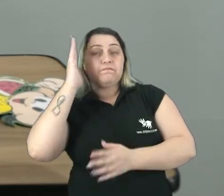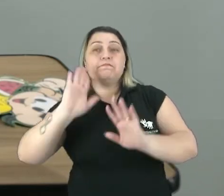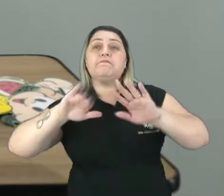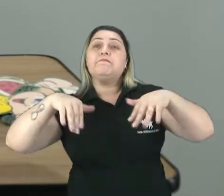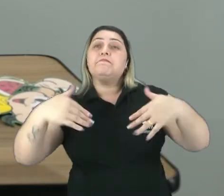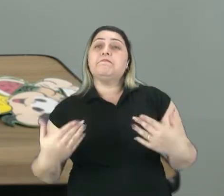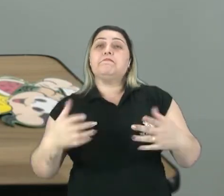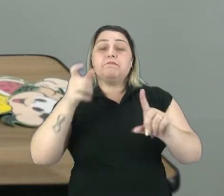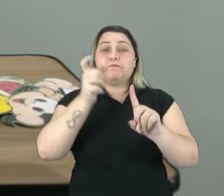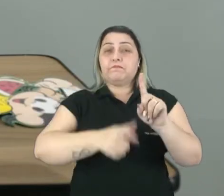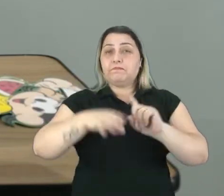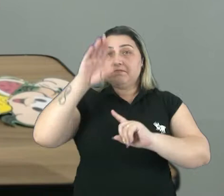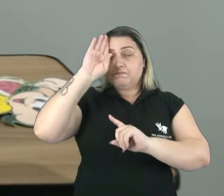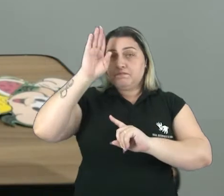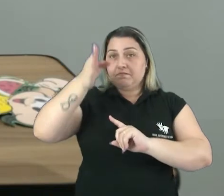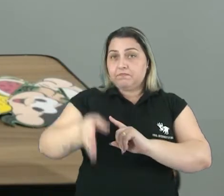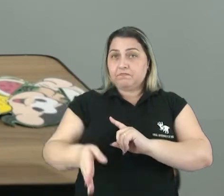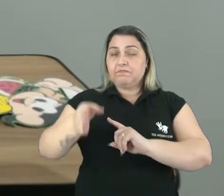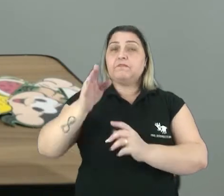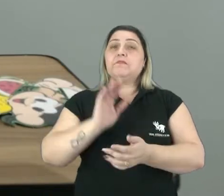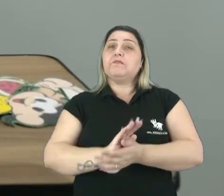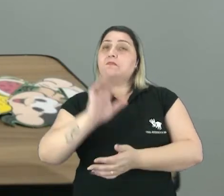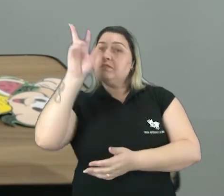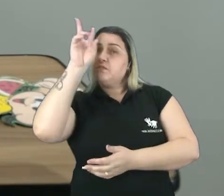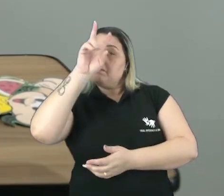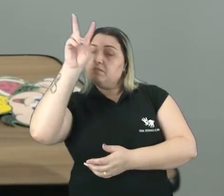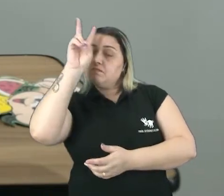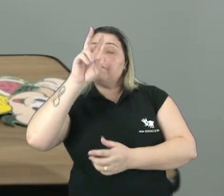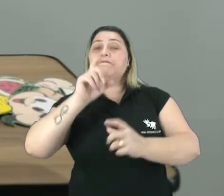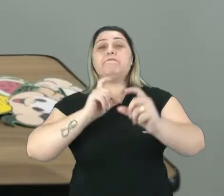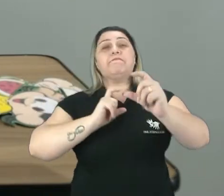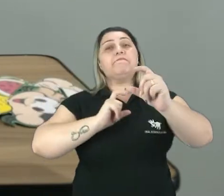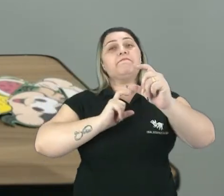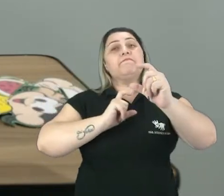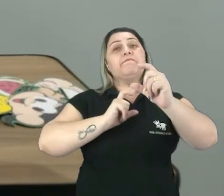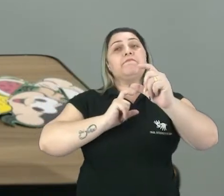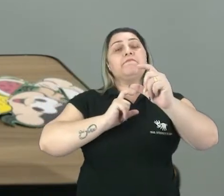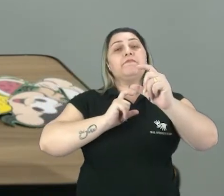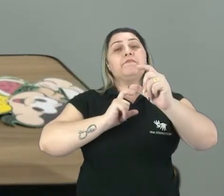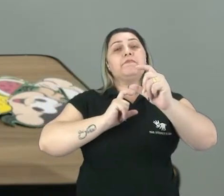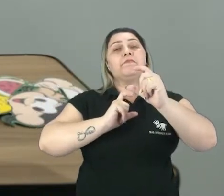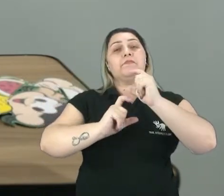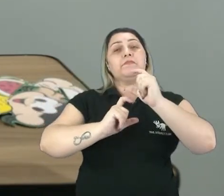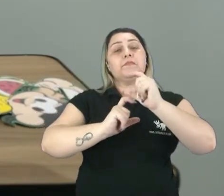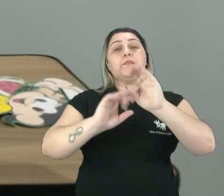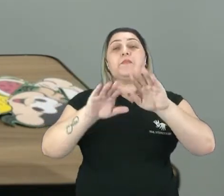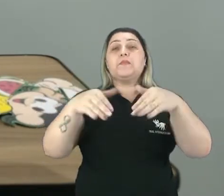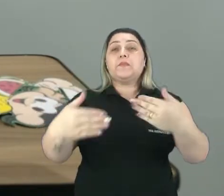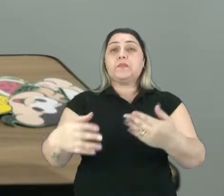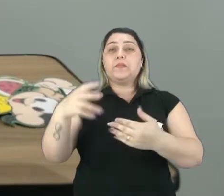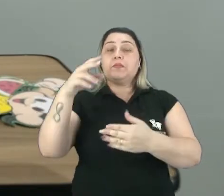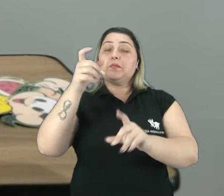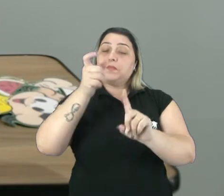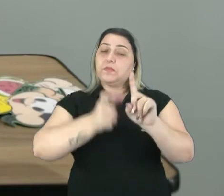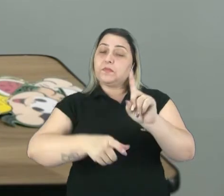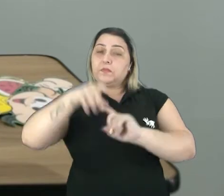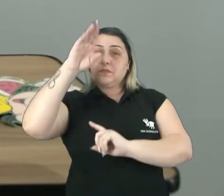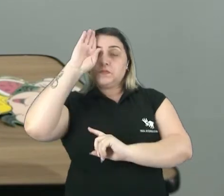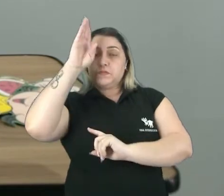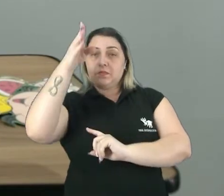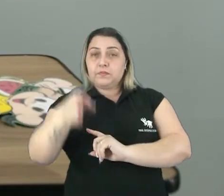sabem quais são os personagens principais da história em quadrinhos? Da história em quadrinho, não. Quais são os